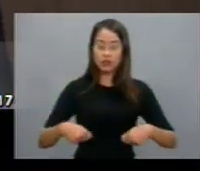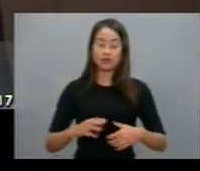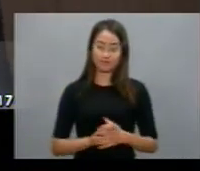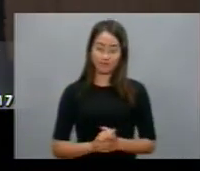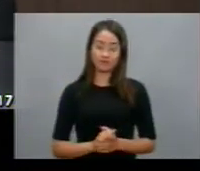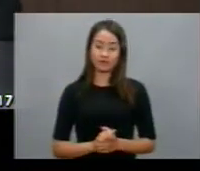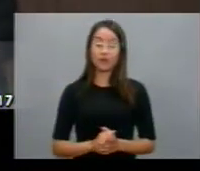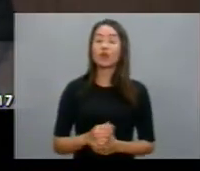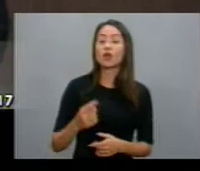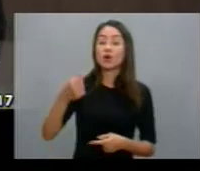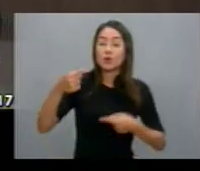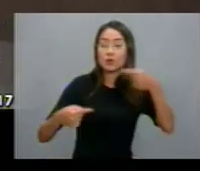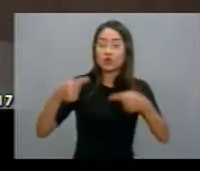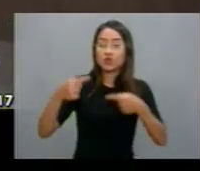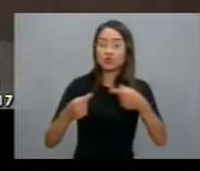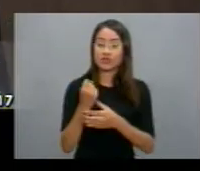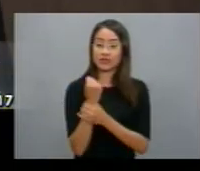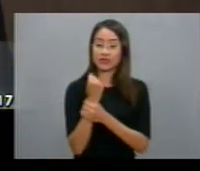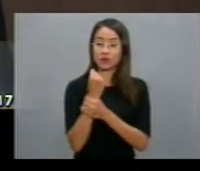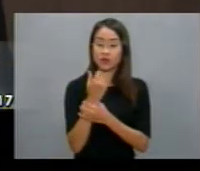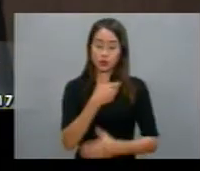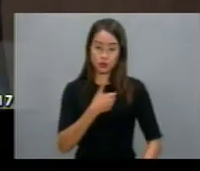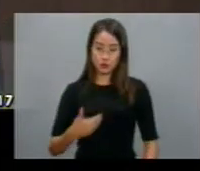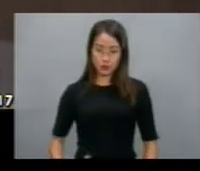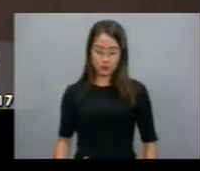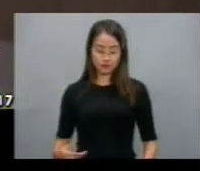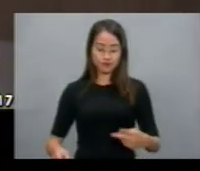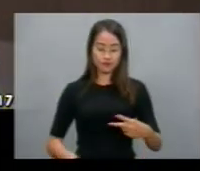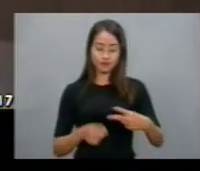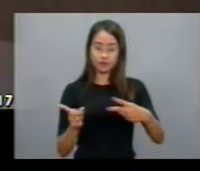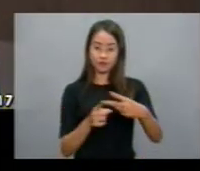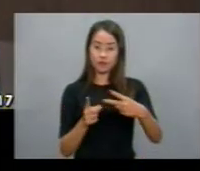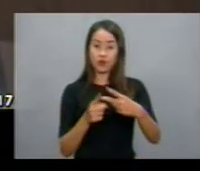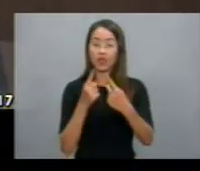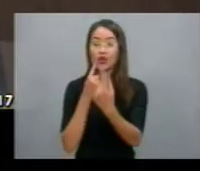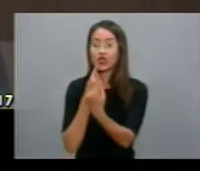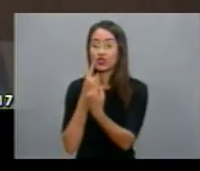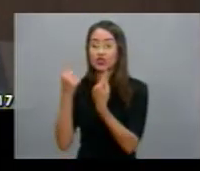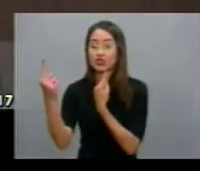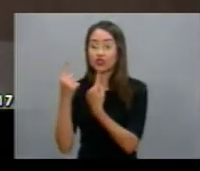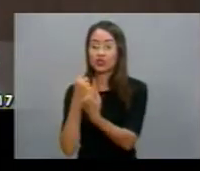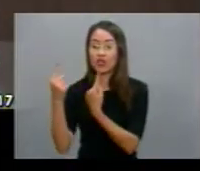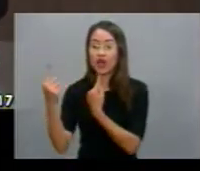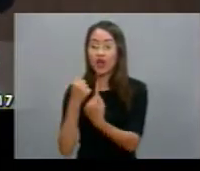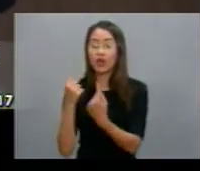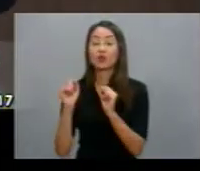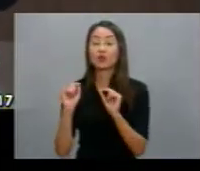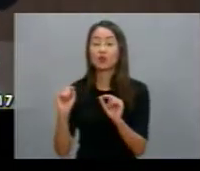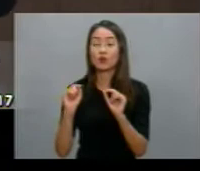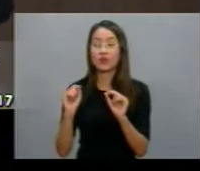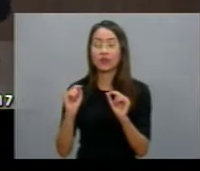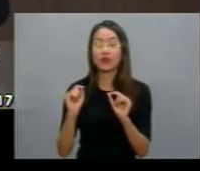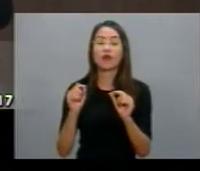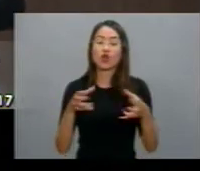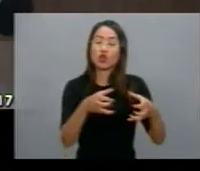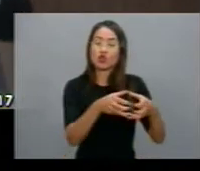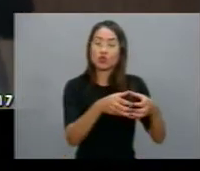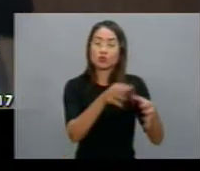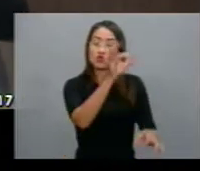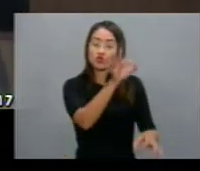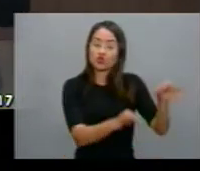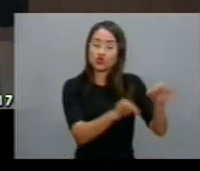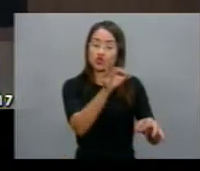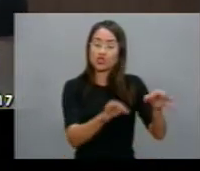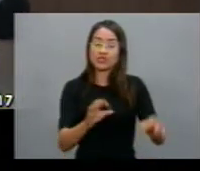a política de segurança pública. Em segundo lugar, o diálogo com o sistema de justiça. Não adianta que a justiça criminal tenha